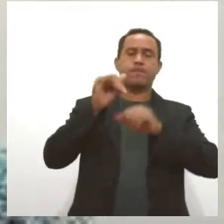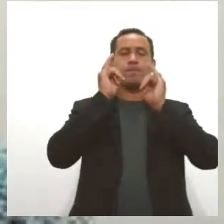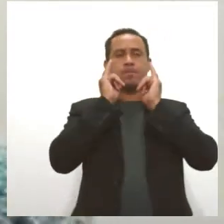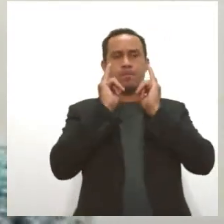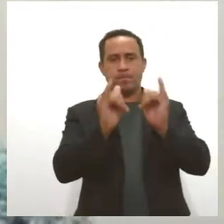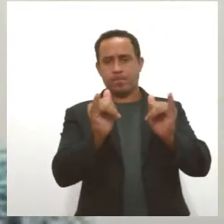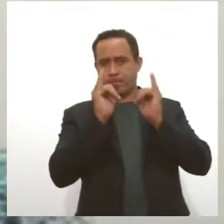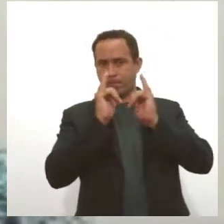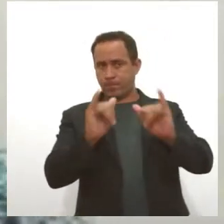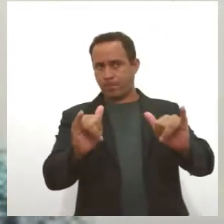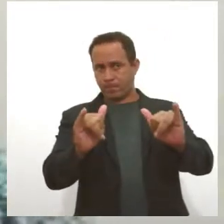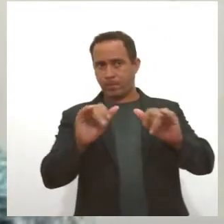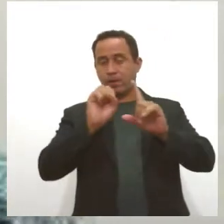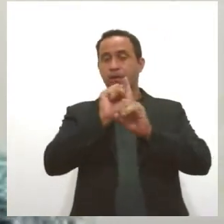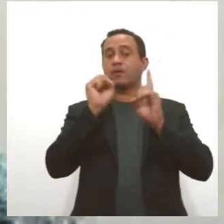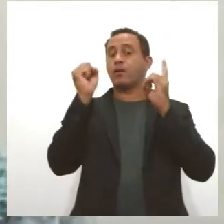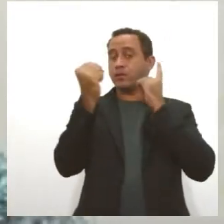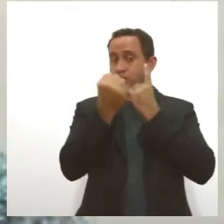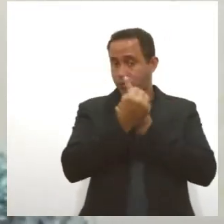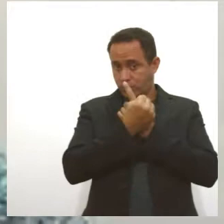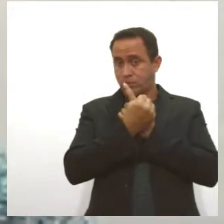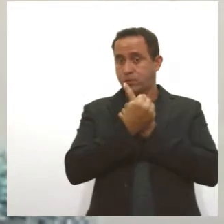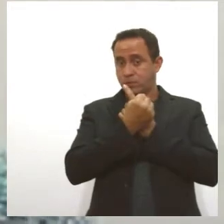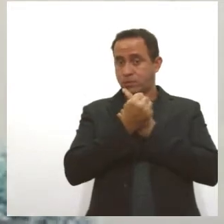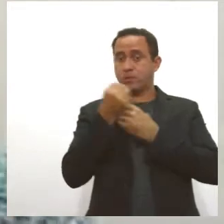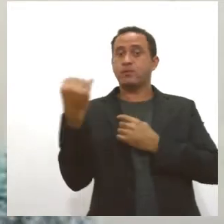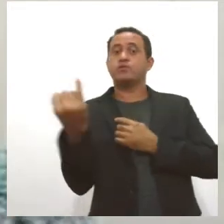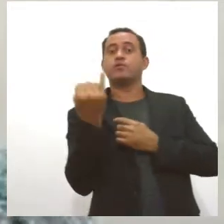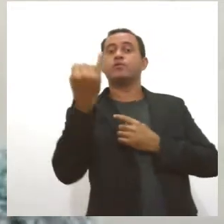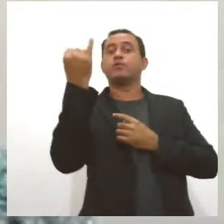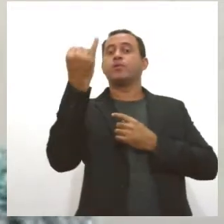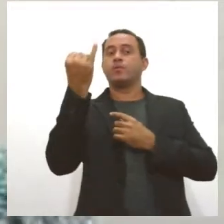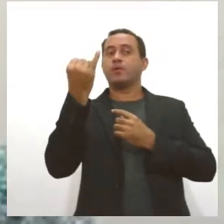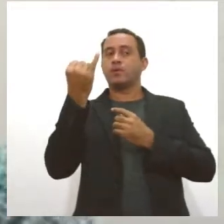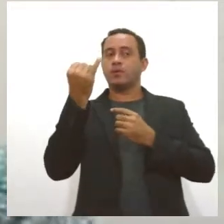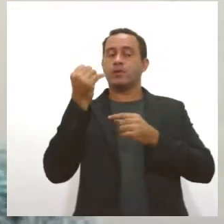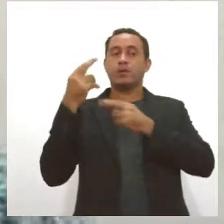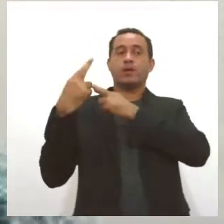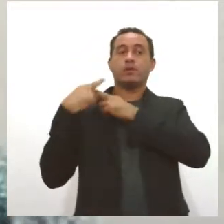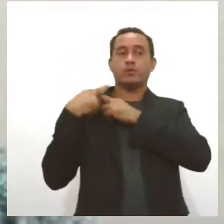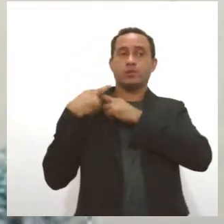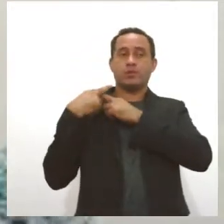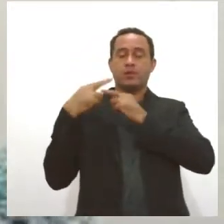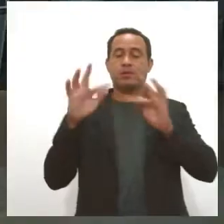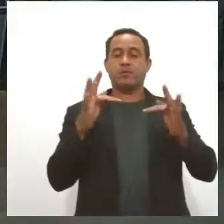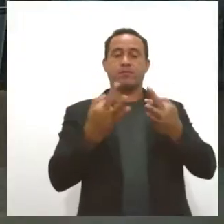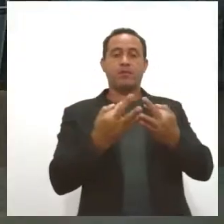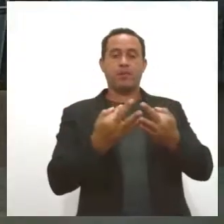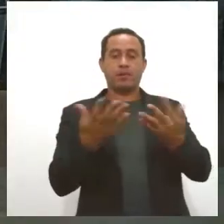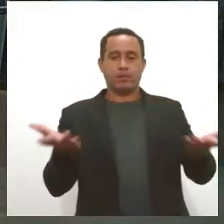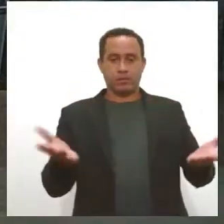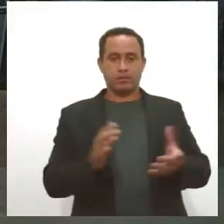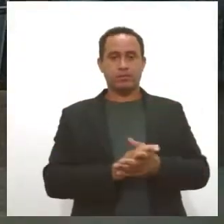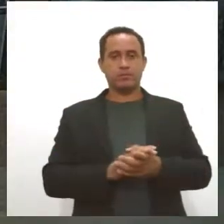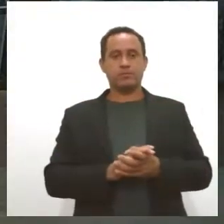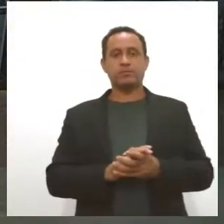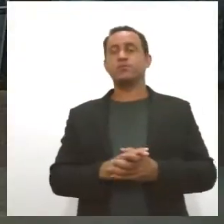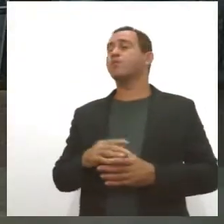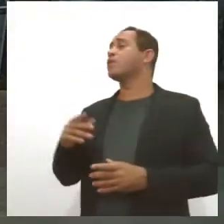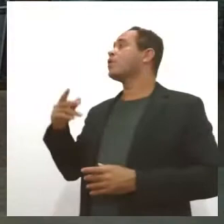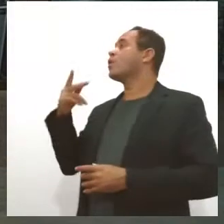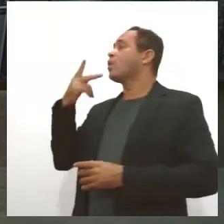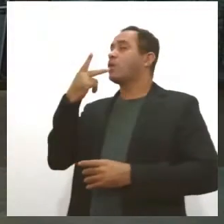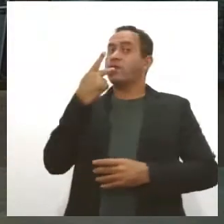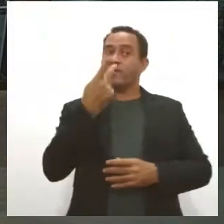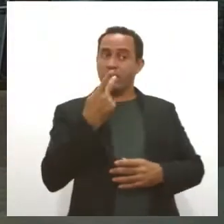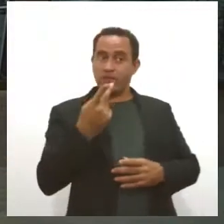conscientizando a sociedade sobre a importância da parentalidade responsável. Quando a gente fala de